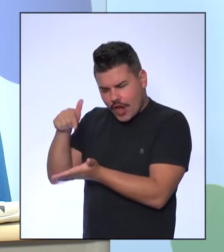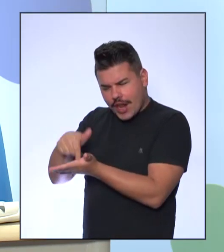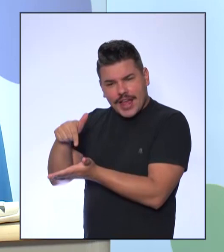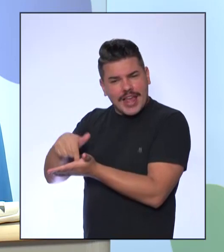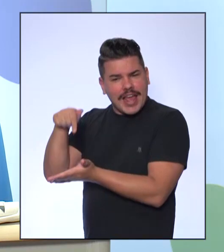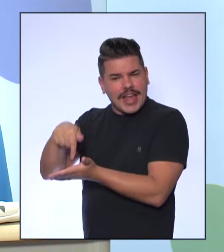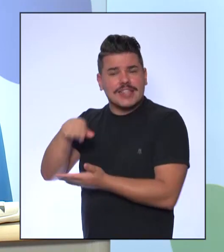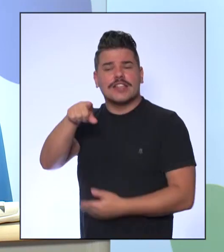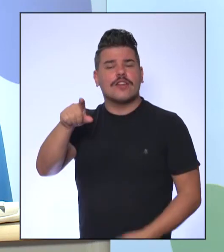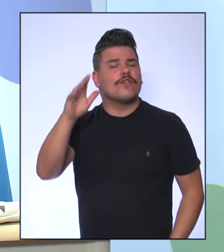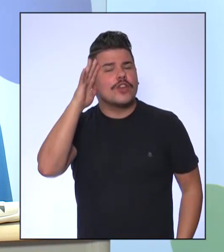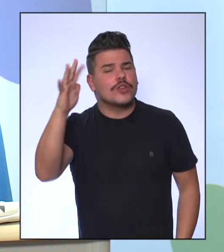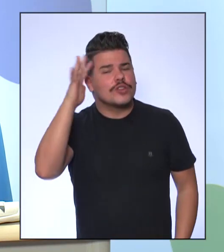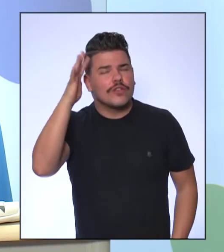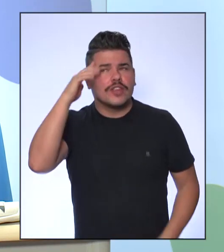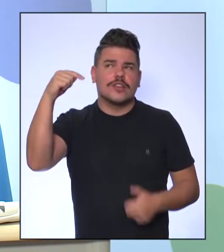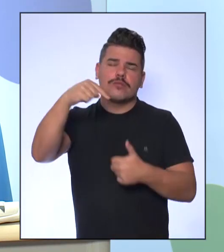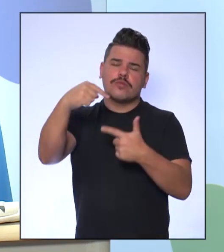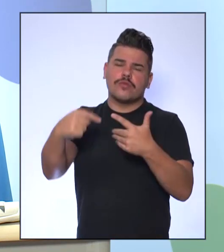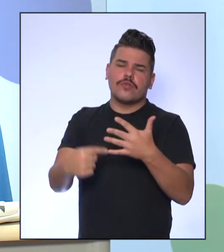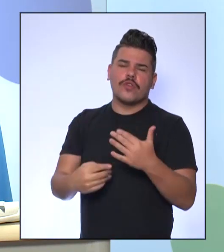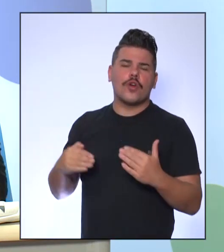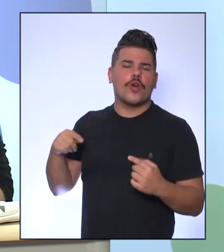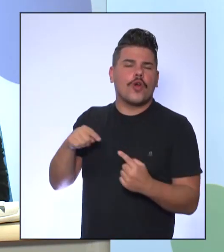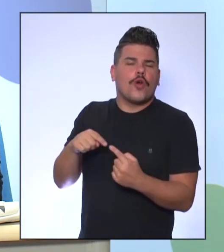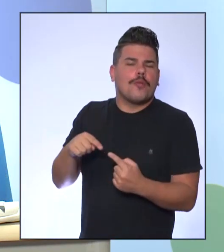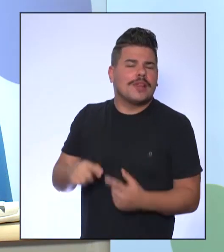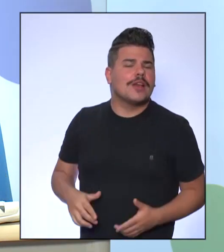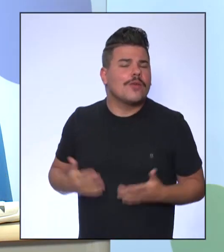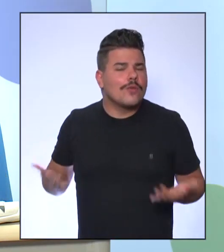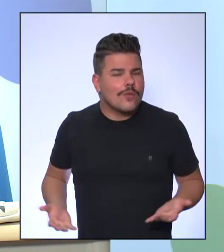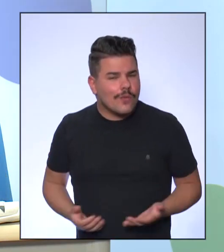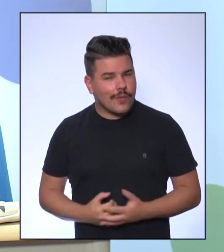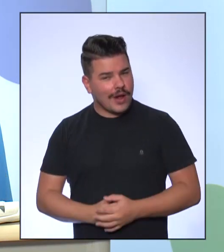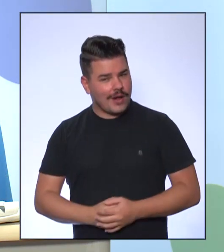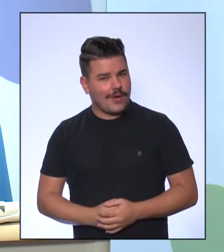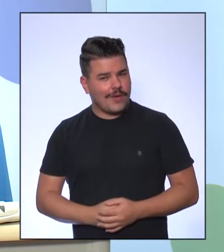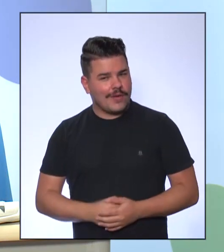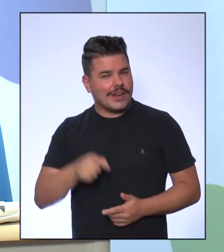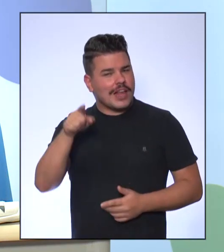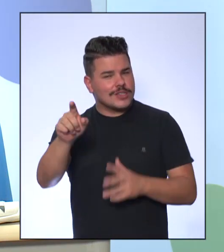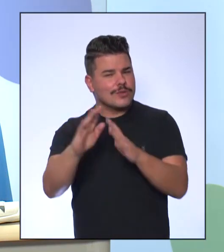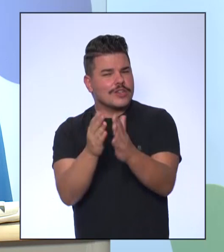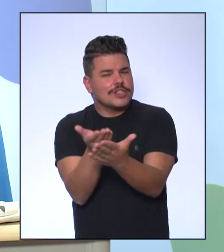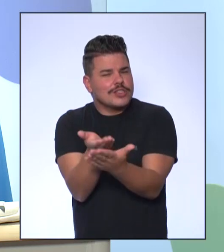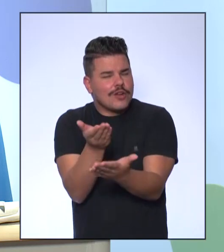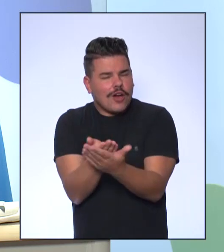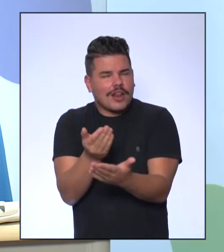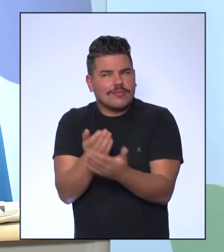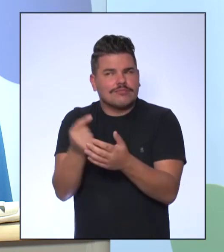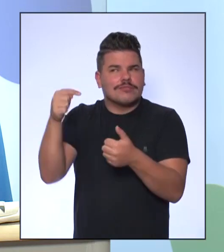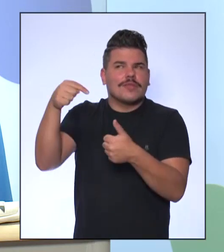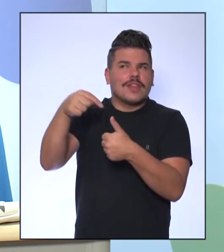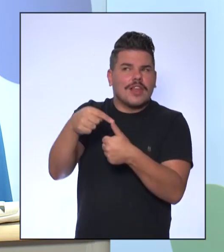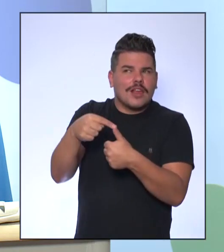seu professor, com a sua professora de filosofia, qual é, o aspecto que mais se destaca, né? Se